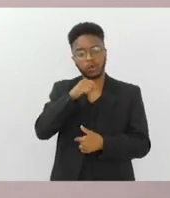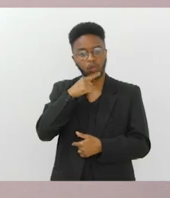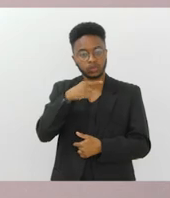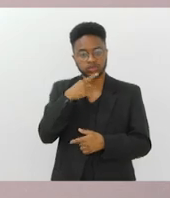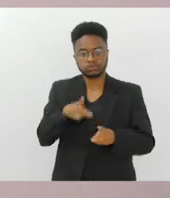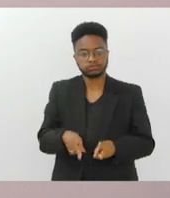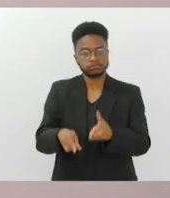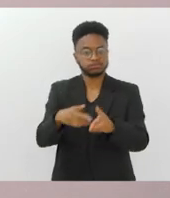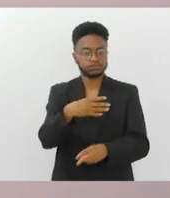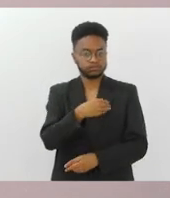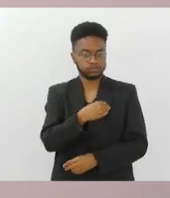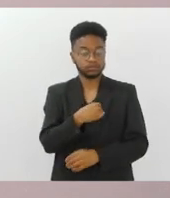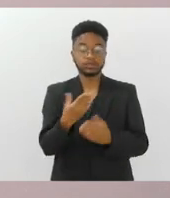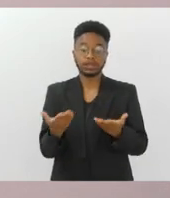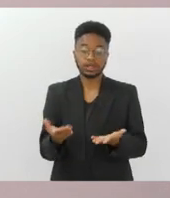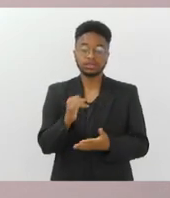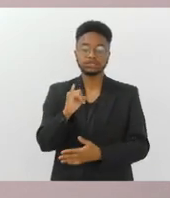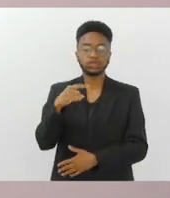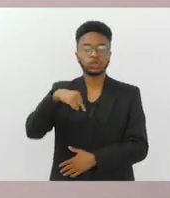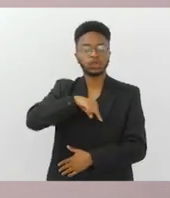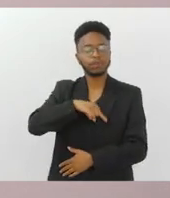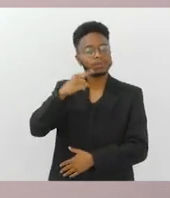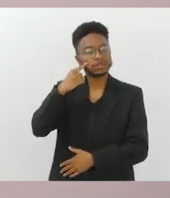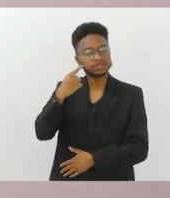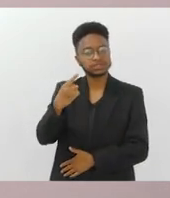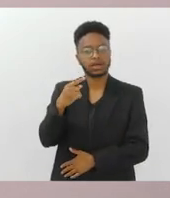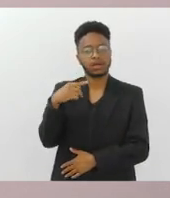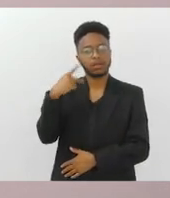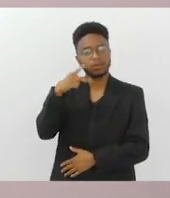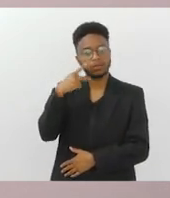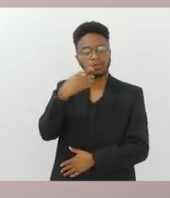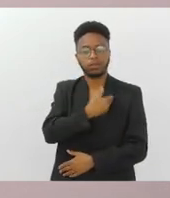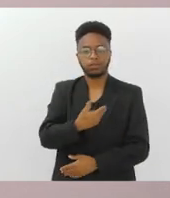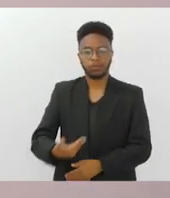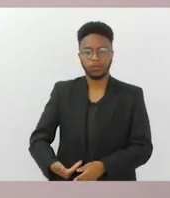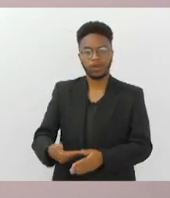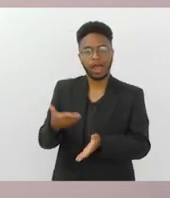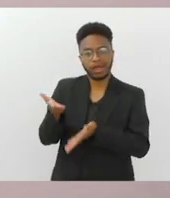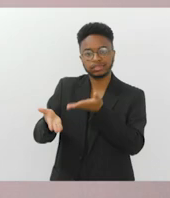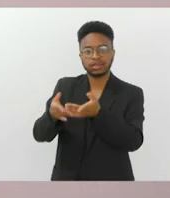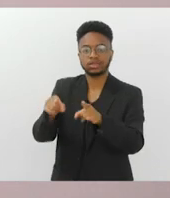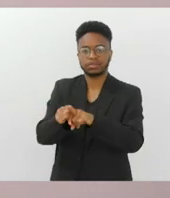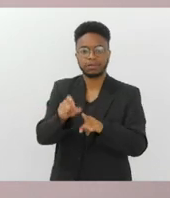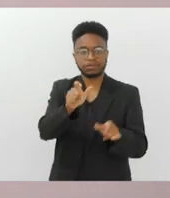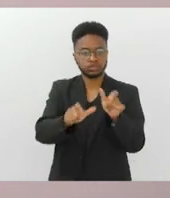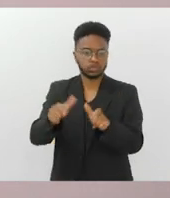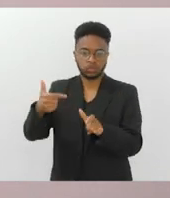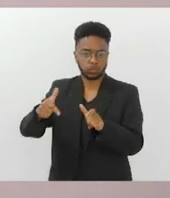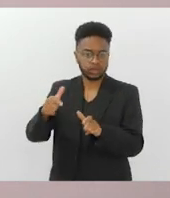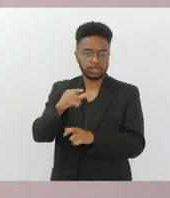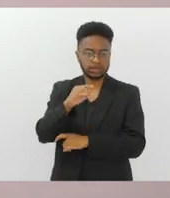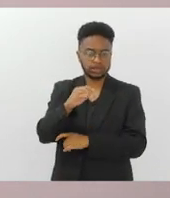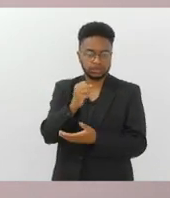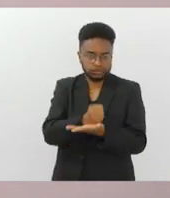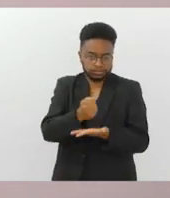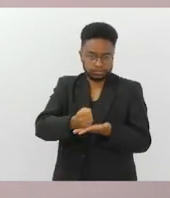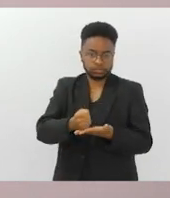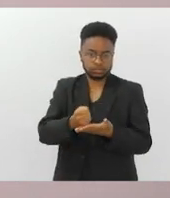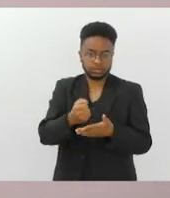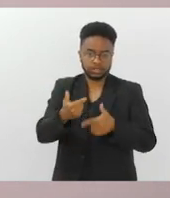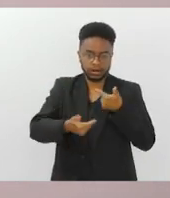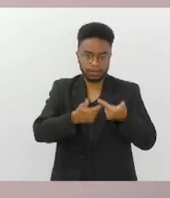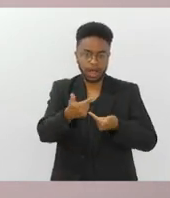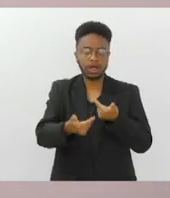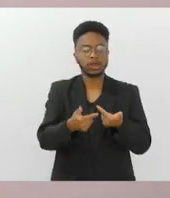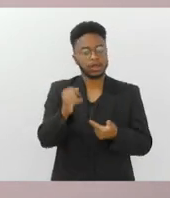pensar em políticas públicas que atendam também quem não é CLT é importante. A licença maternidade